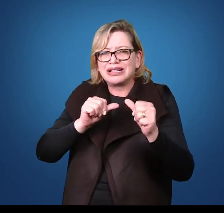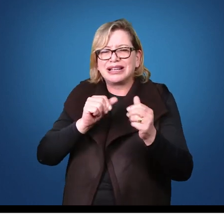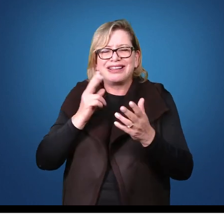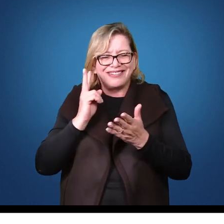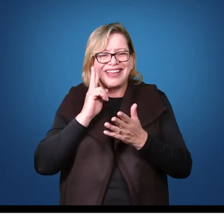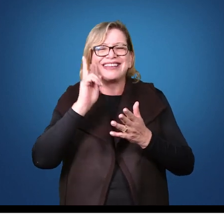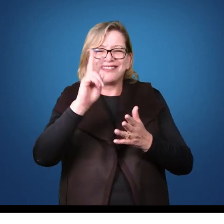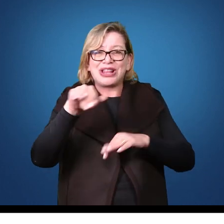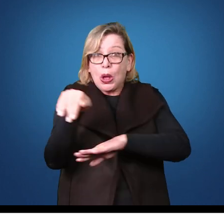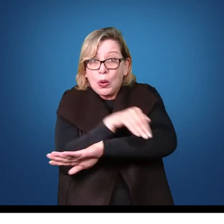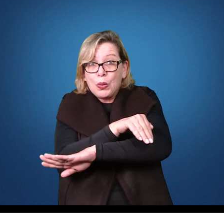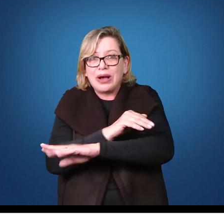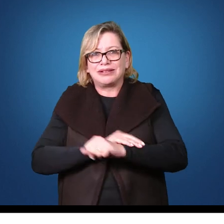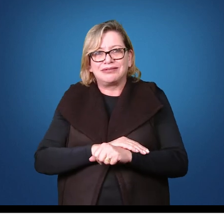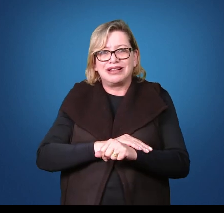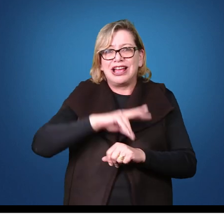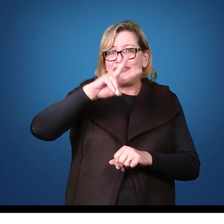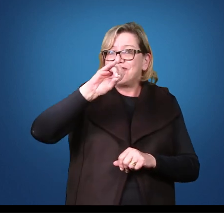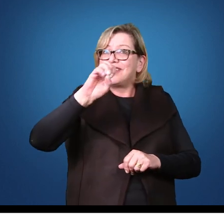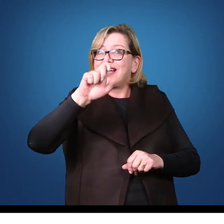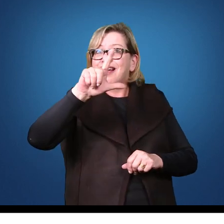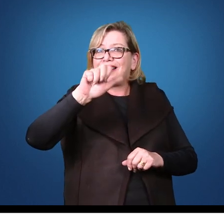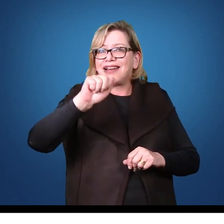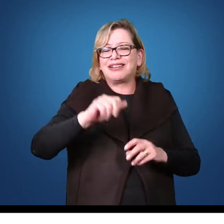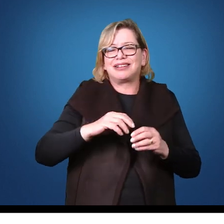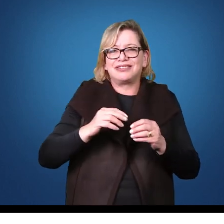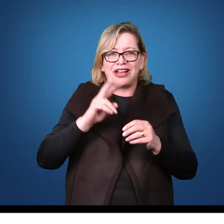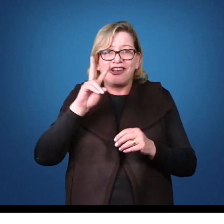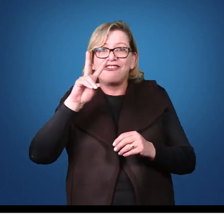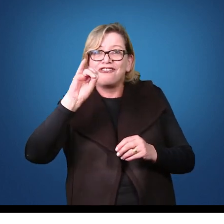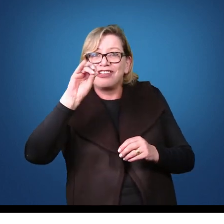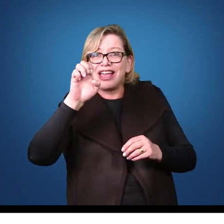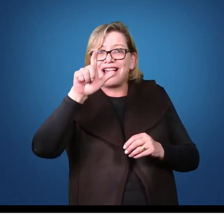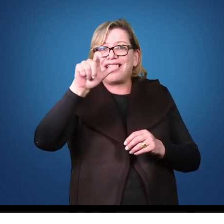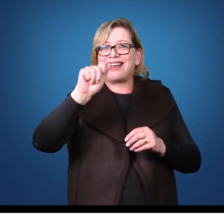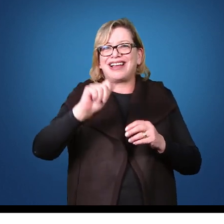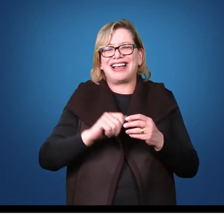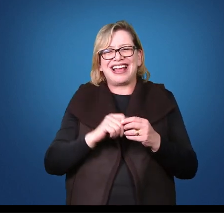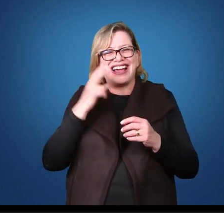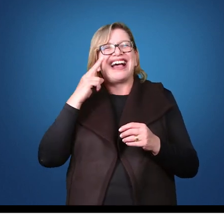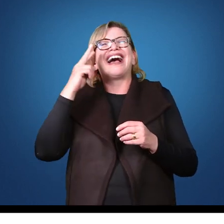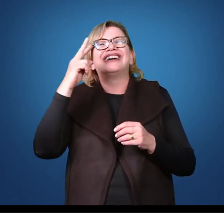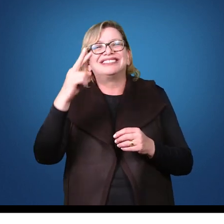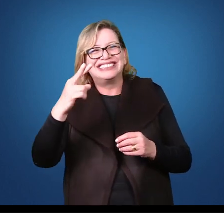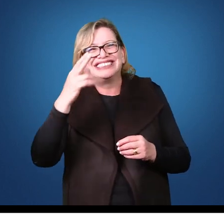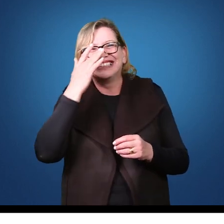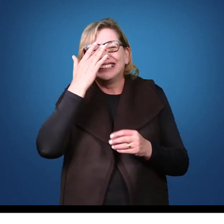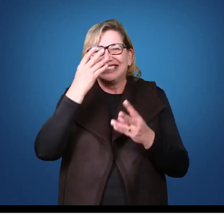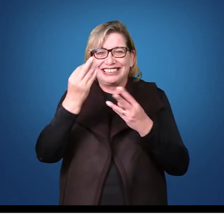Rua! Viela! Viela! Ahá!